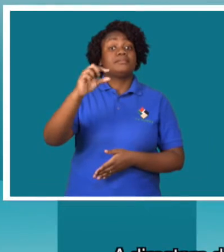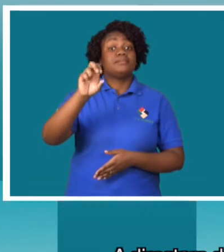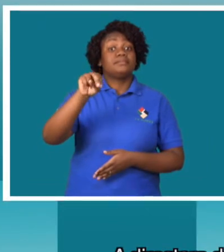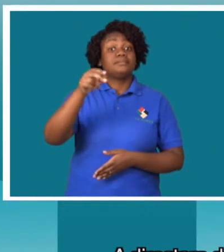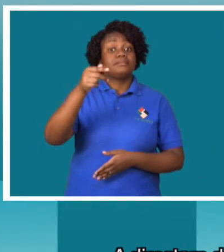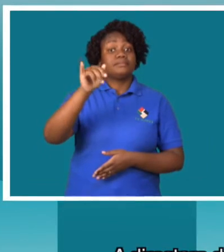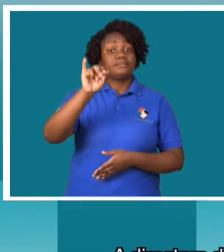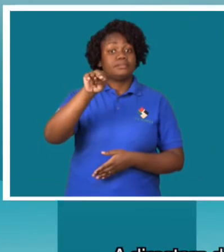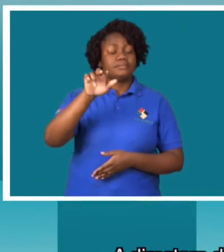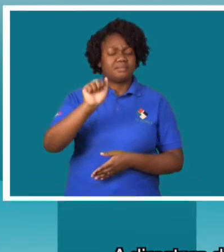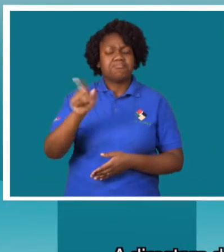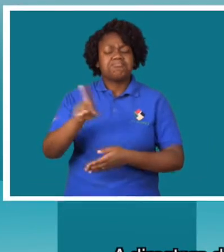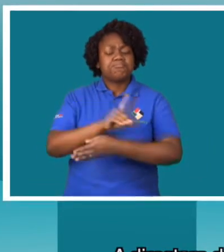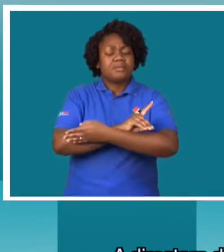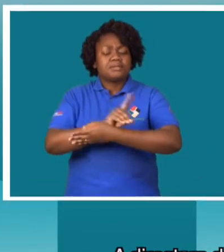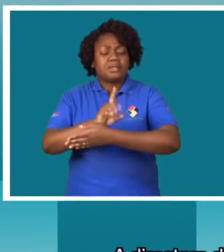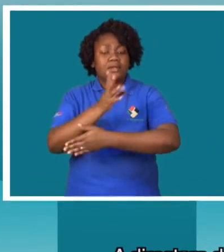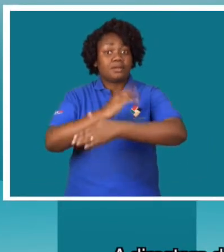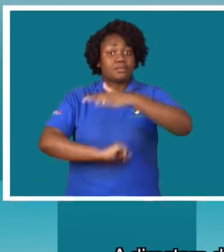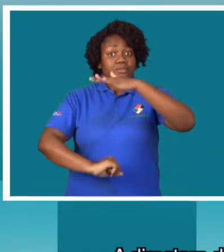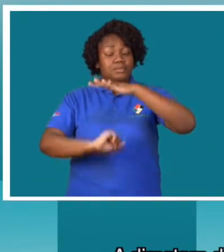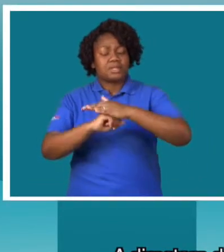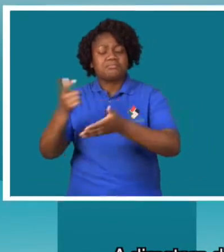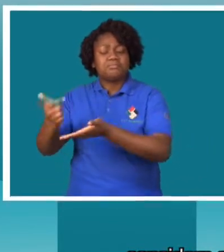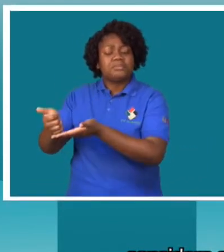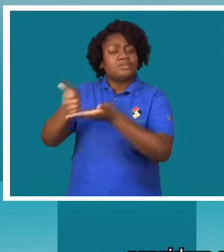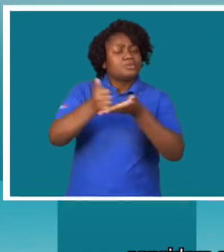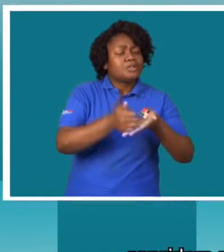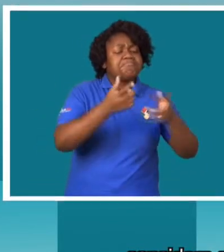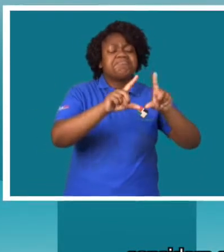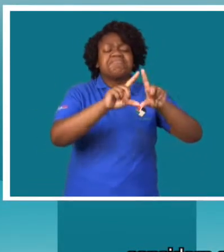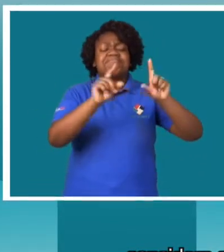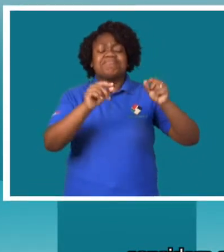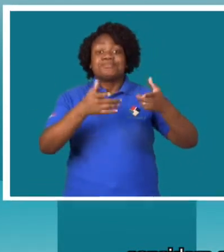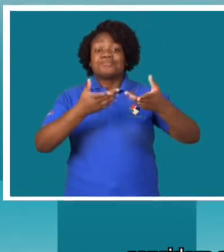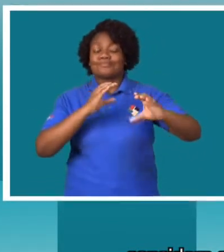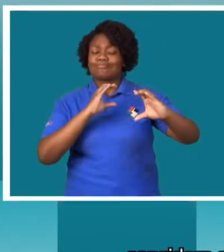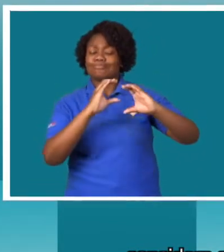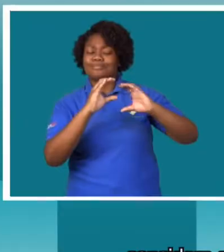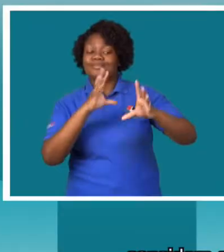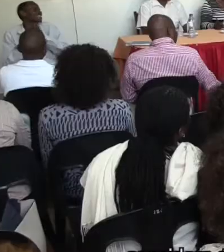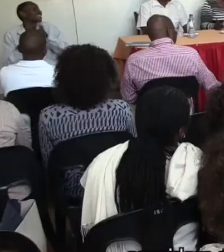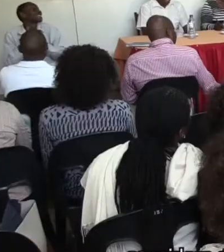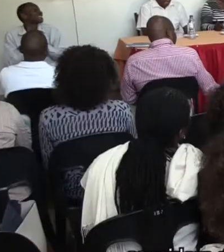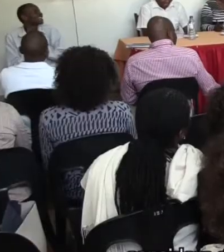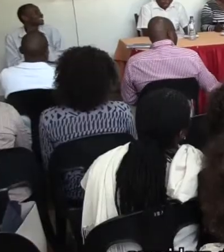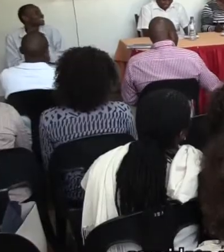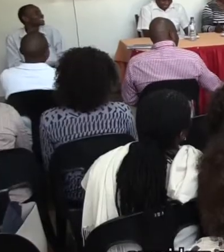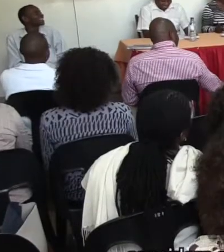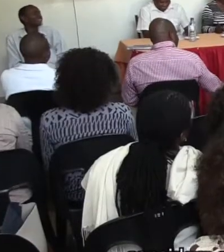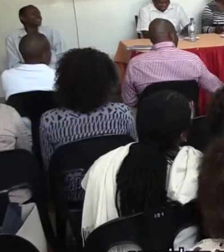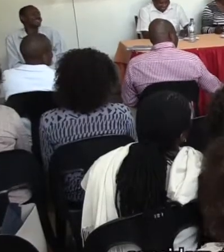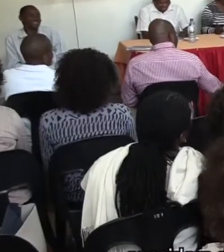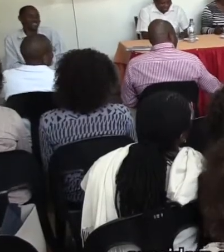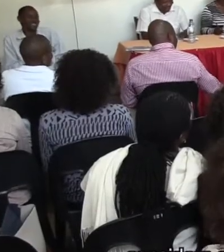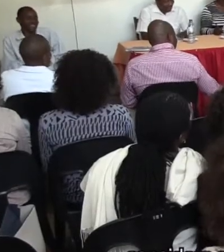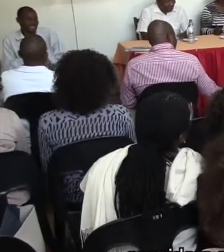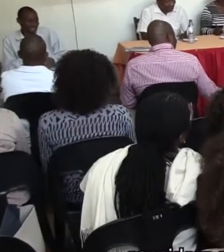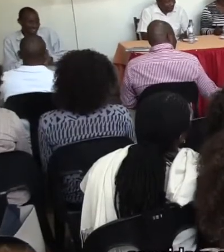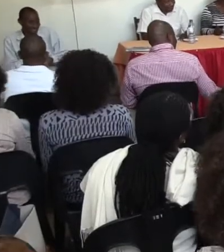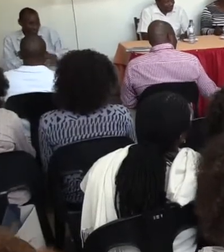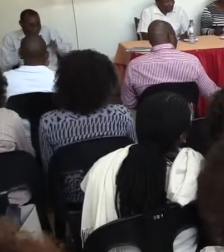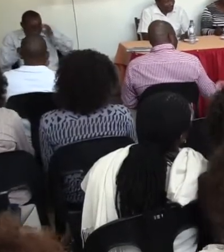social da cidade de Maputo, Argentina Simão, considera que esta será uma oportunidade para refletir sobre